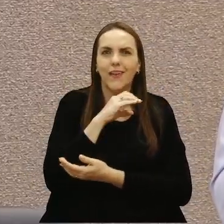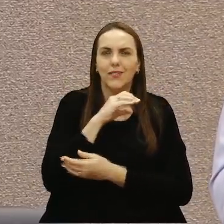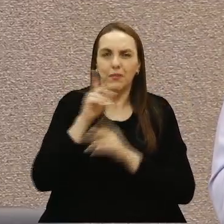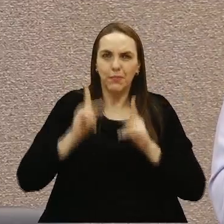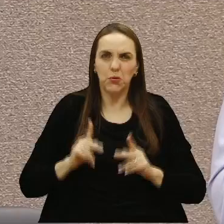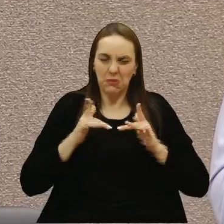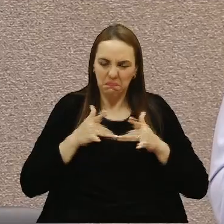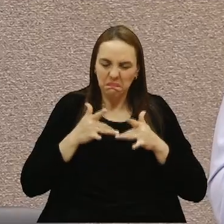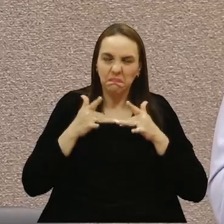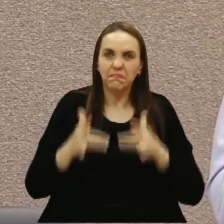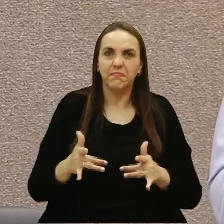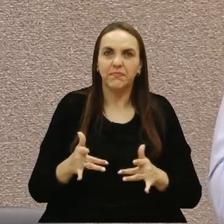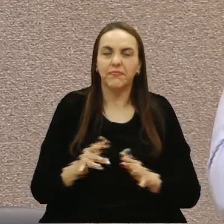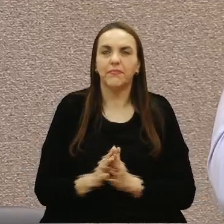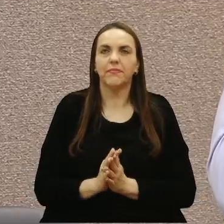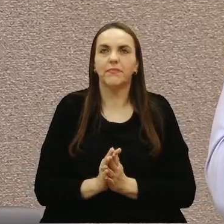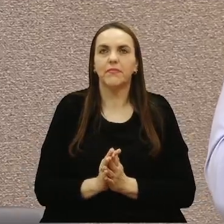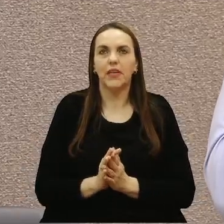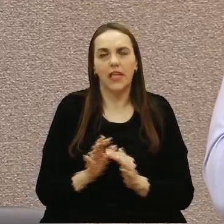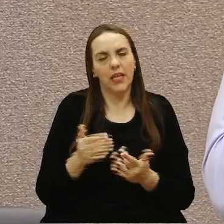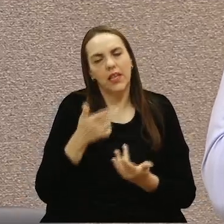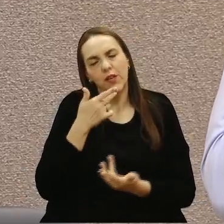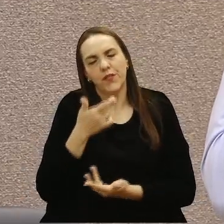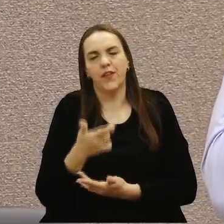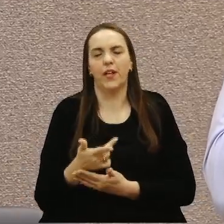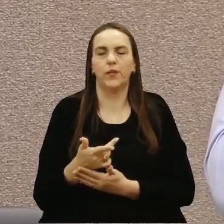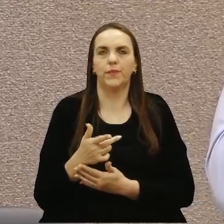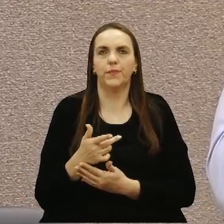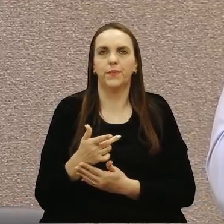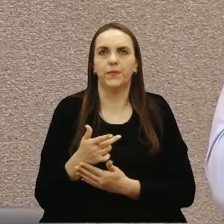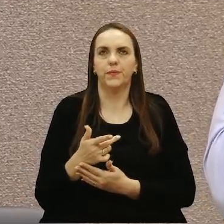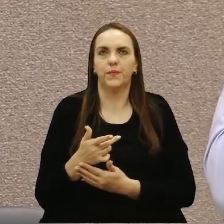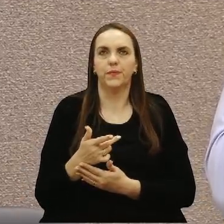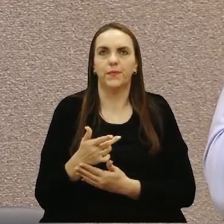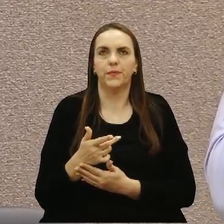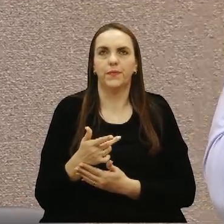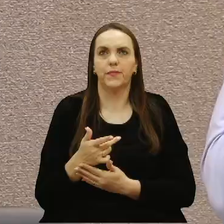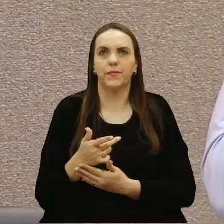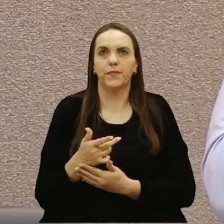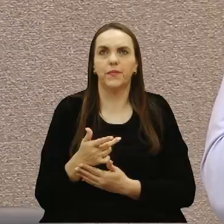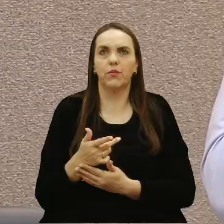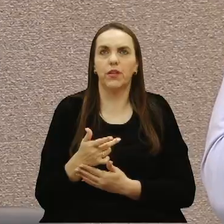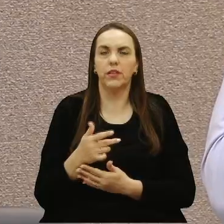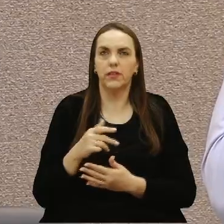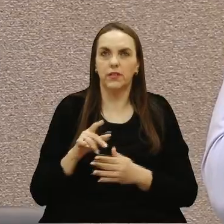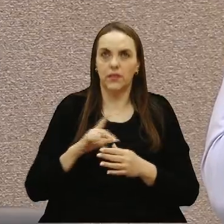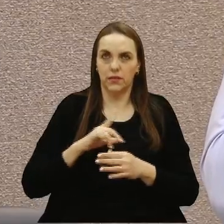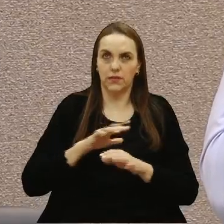Então, por isso eu falo, vamos cessar o ódio.